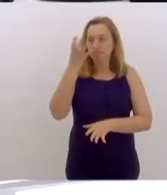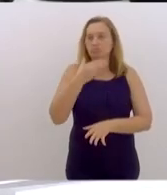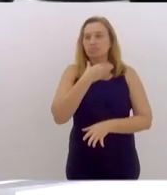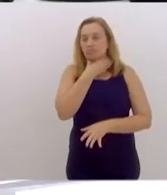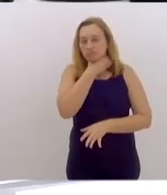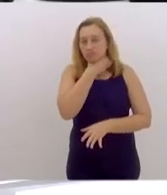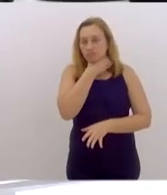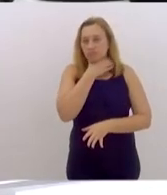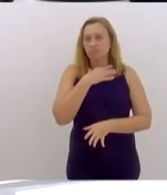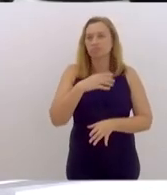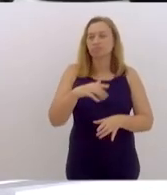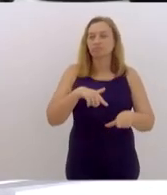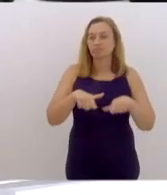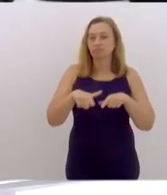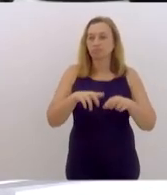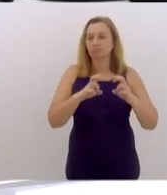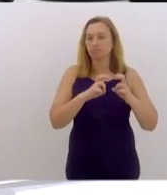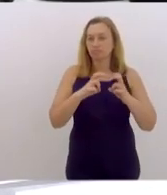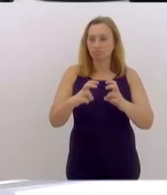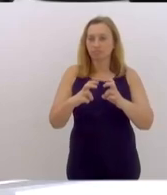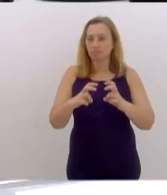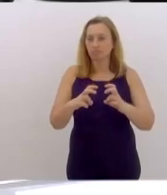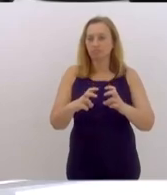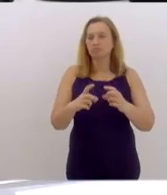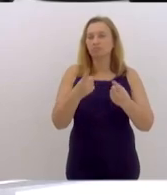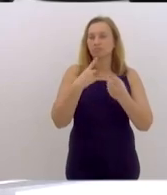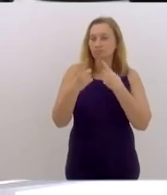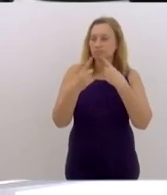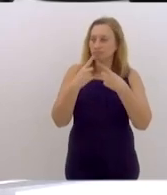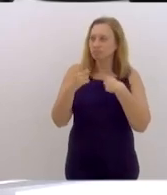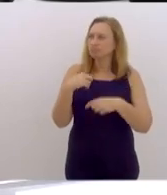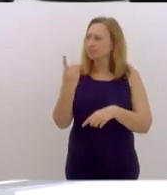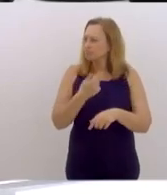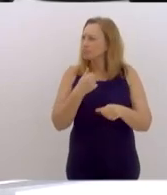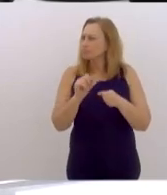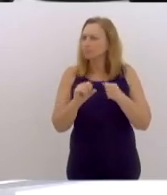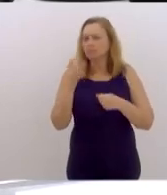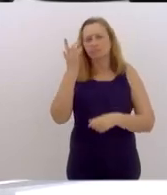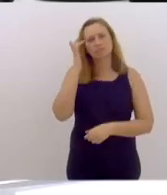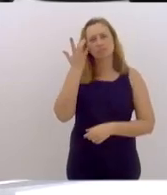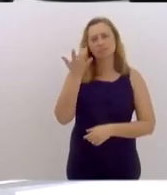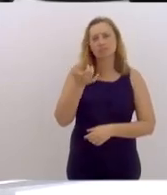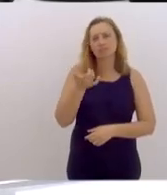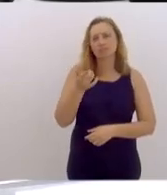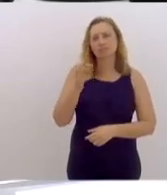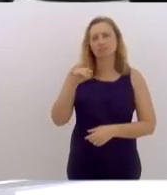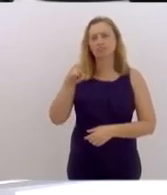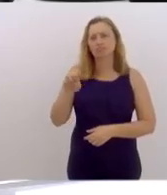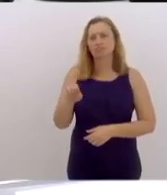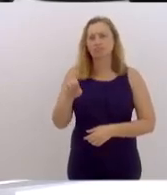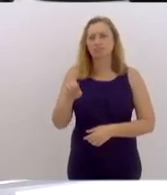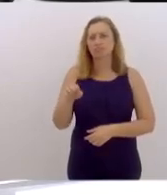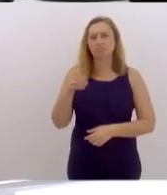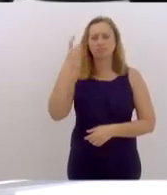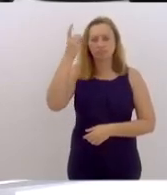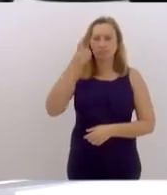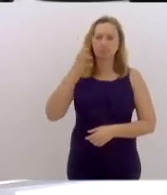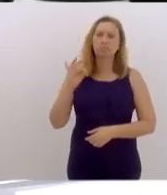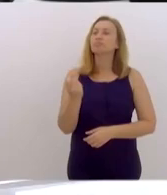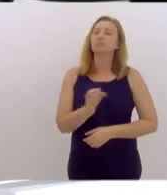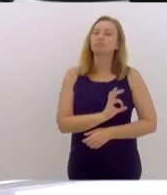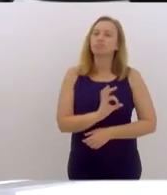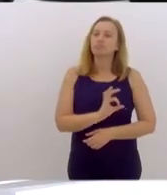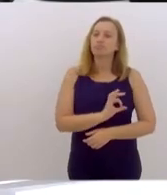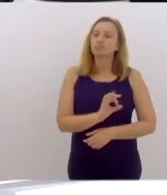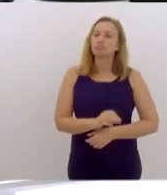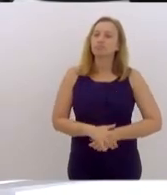crise do serviço Ferroviário foi um debate que nós fizemos acho que não no gabinete da deputada Martha Rocha